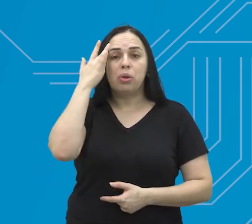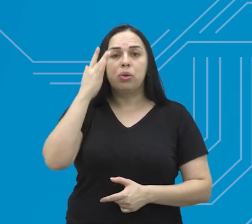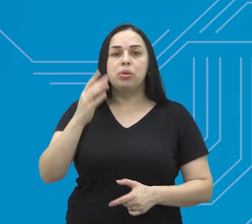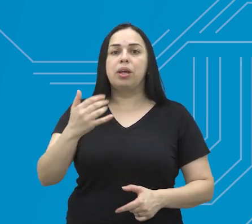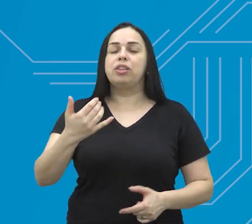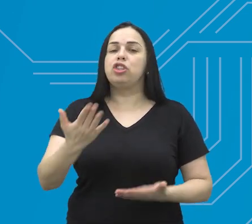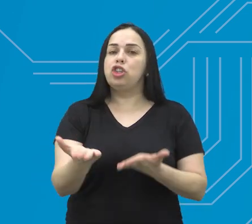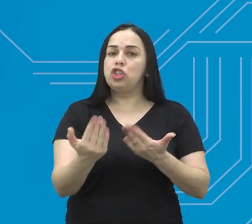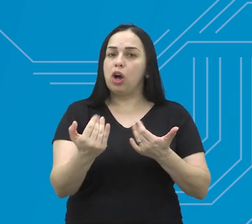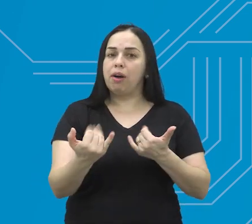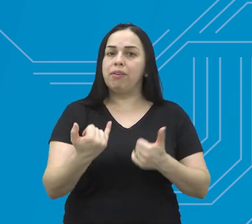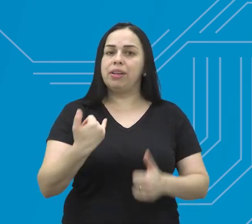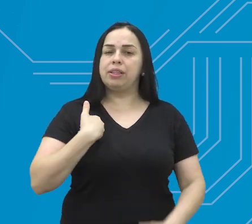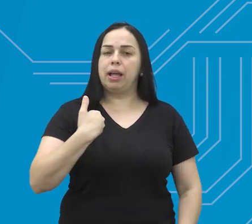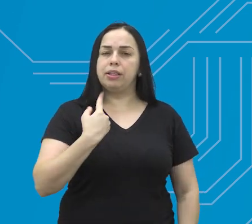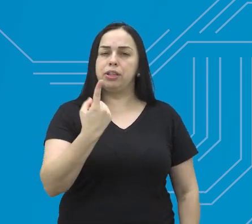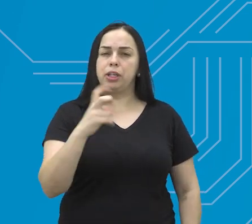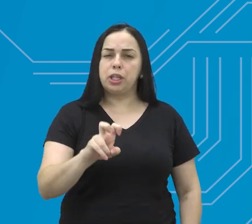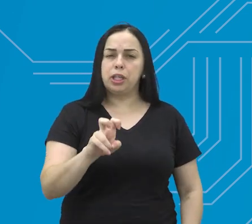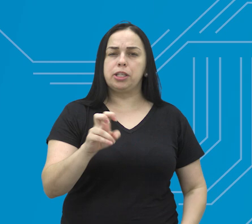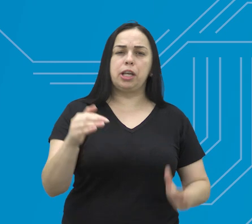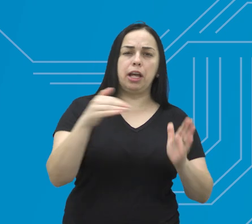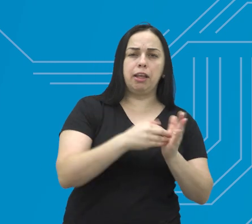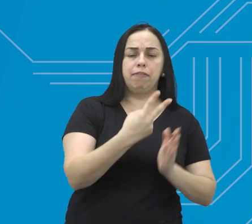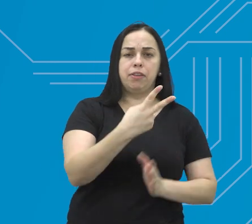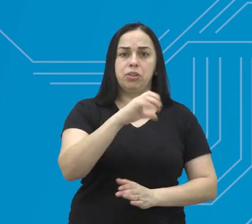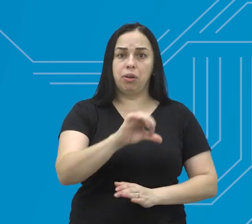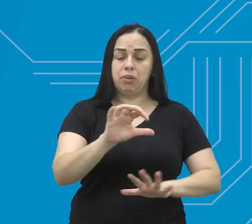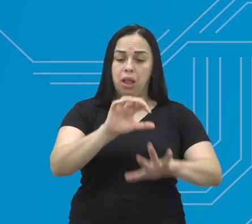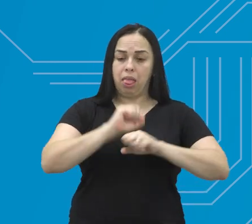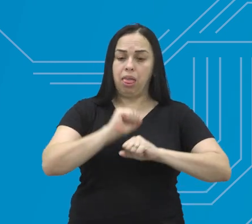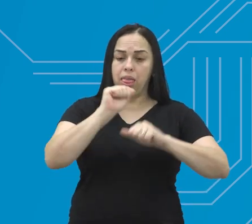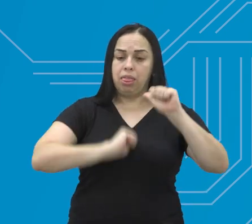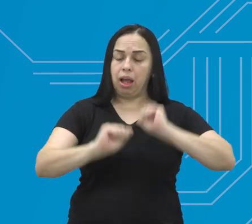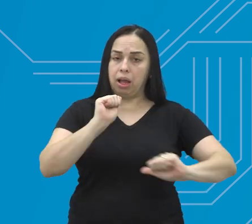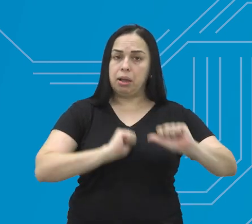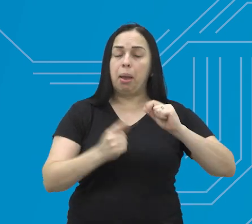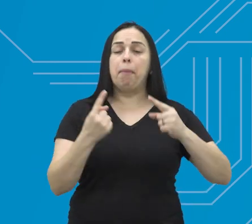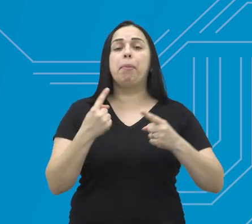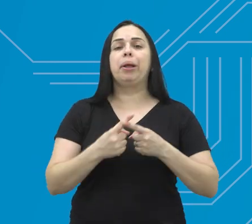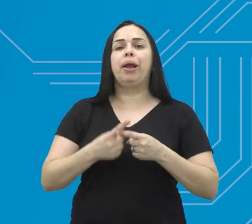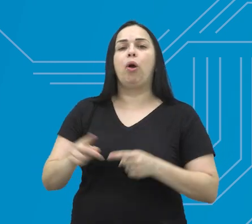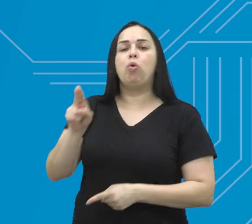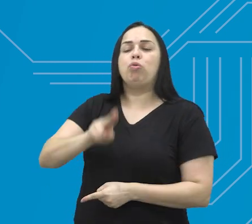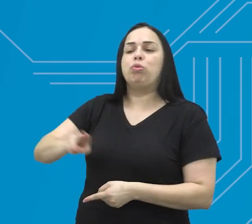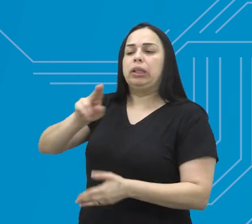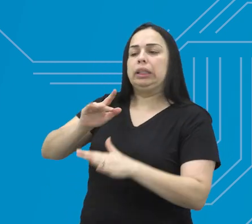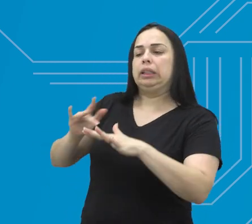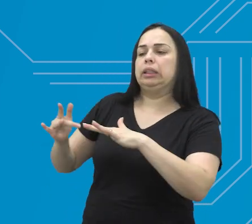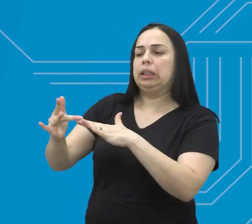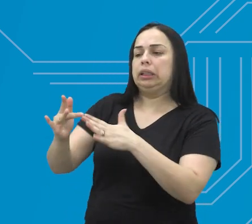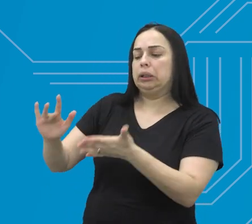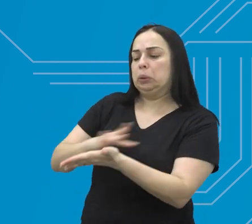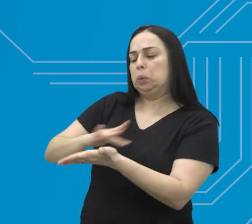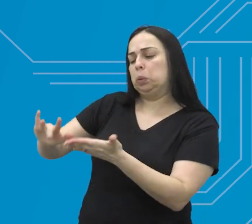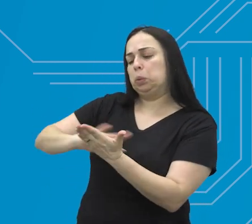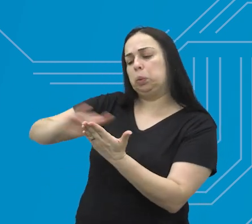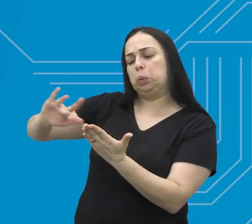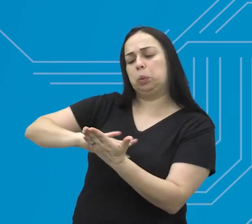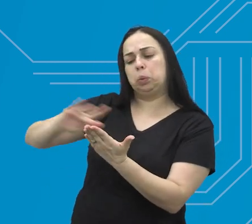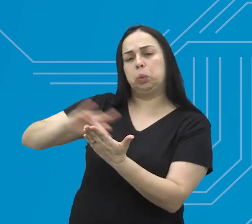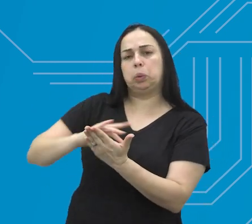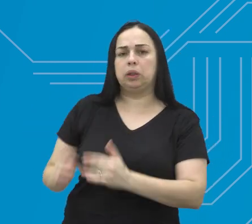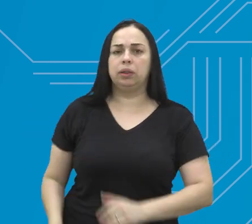de ansiedade em jovens com idades entre 15 e 29 anos podem estar relacionados ao uso